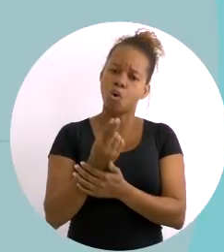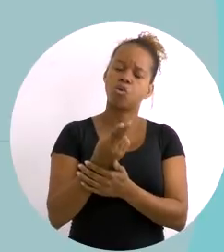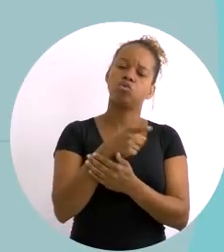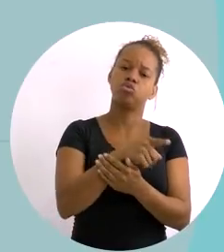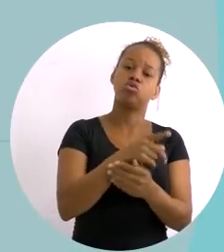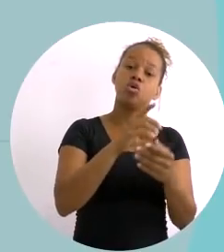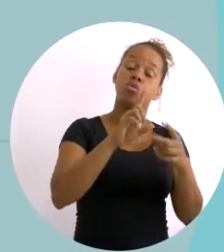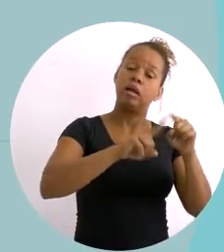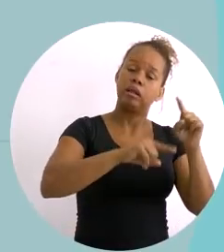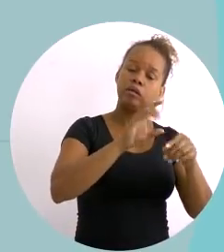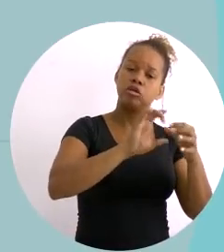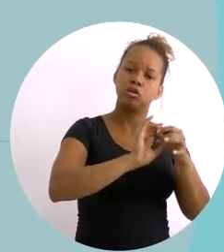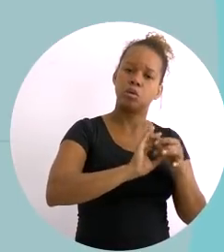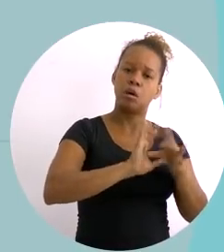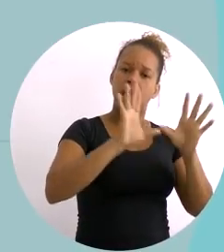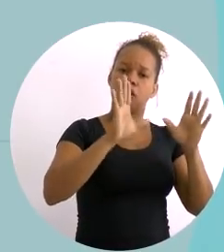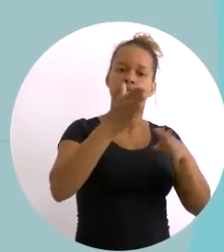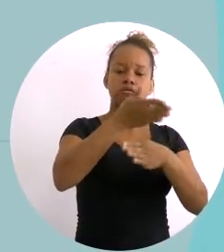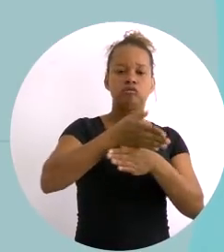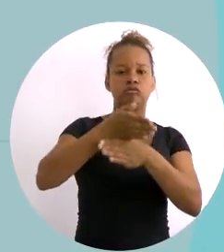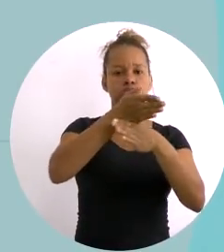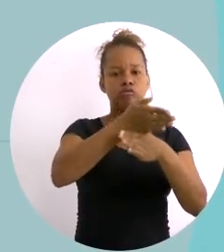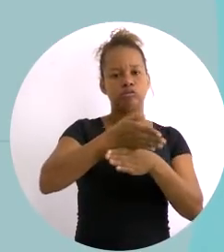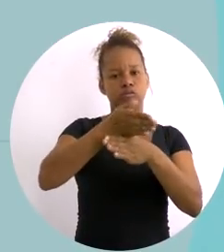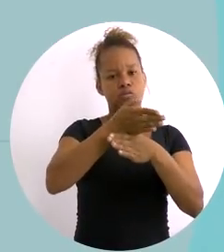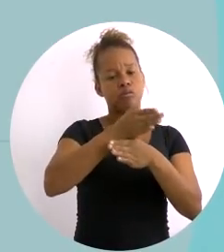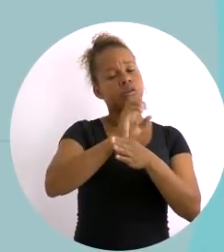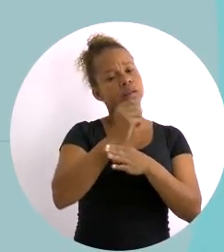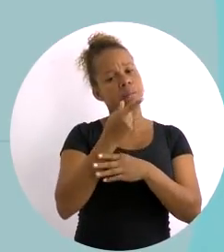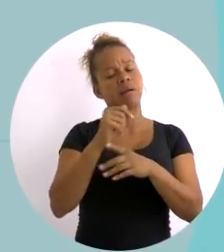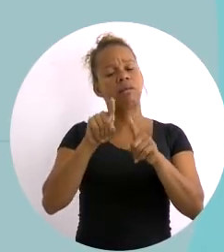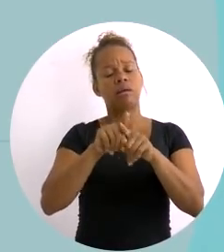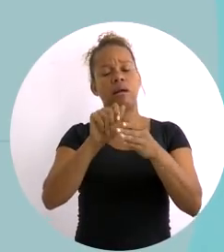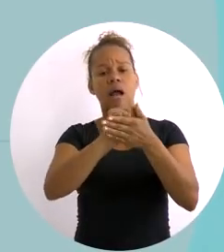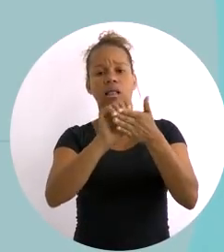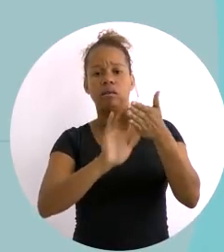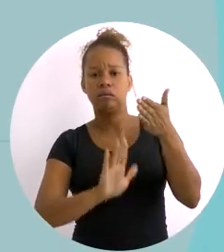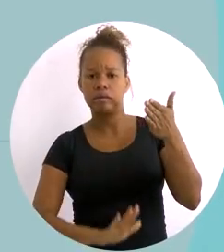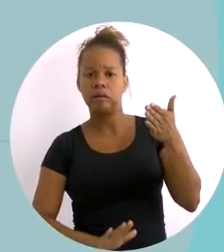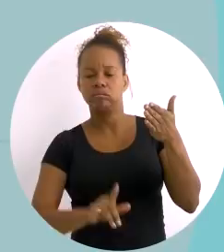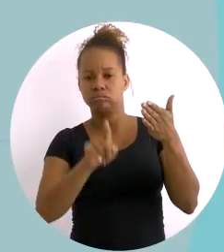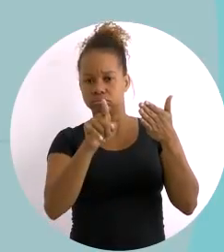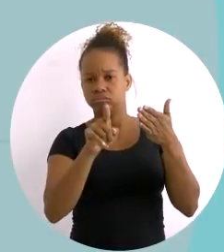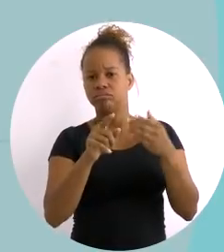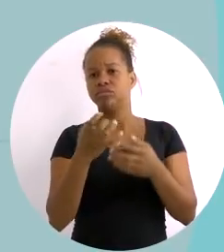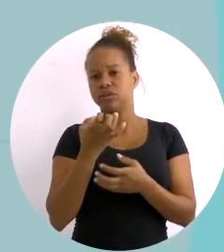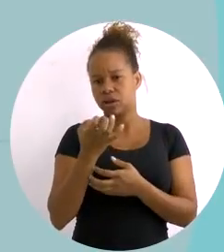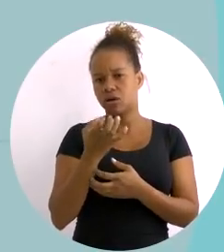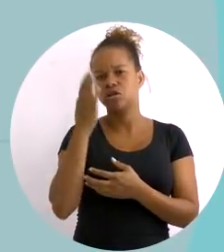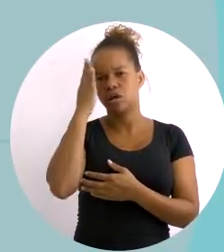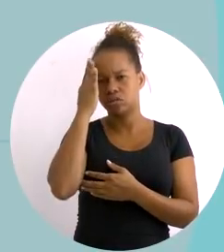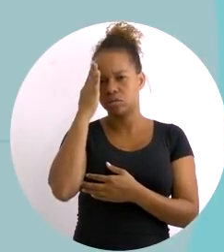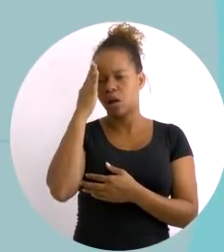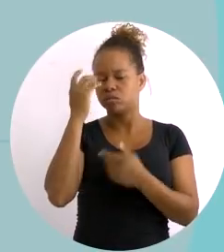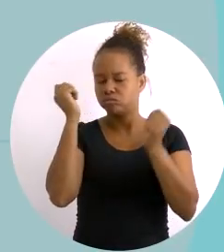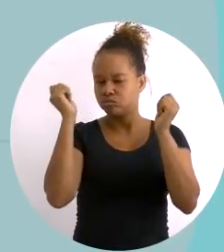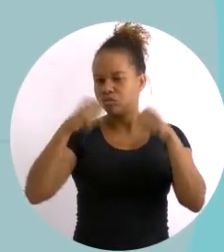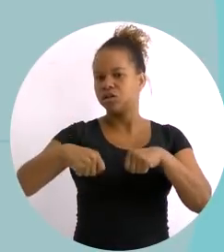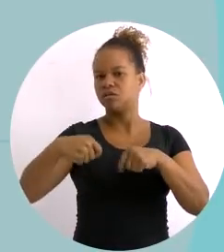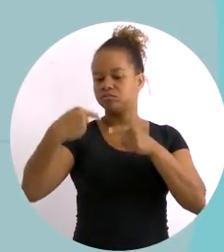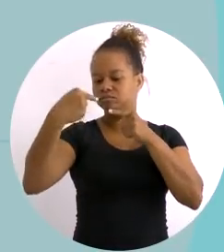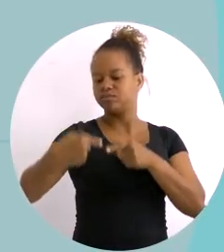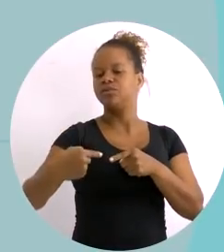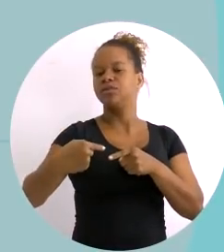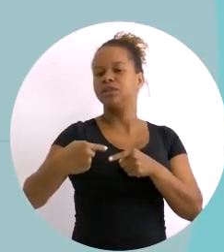que está disponível através das videoaulas e também nas atividades, vocês agora já têm um grande desafio a